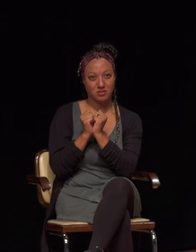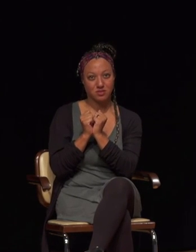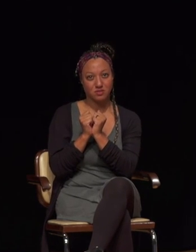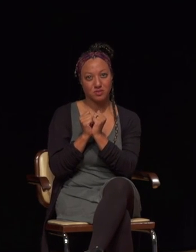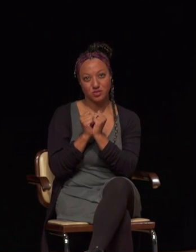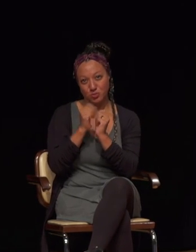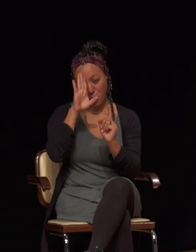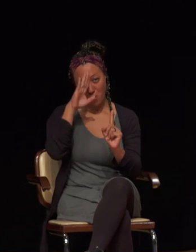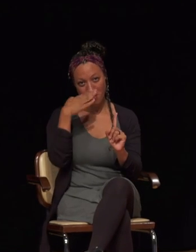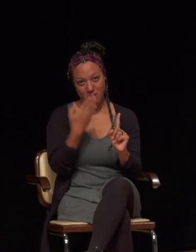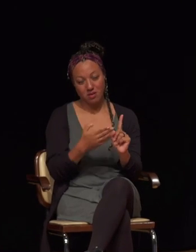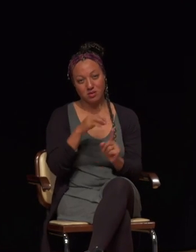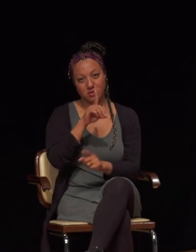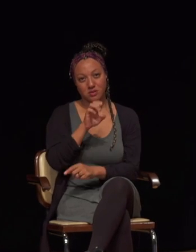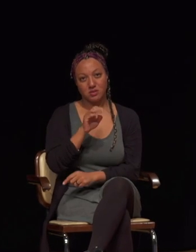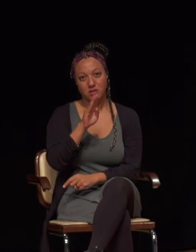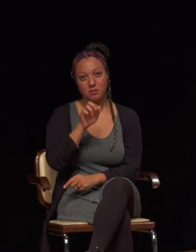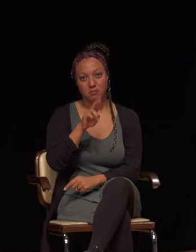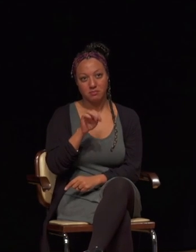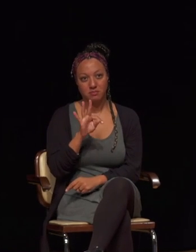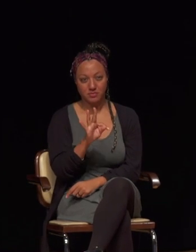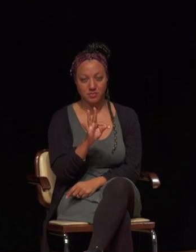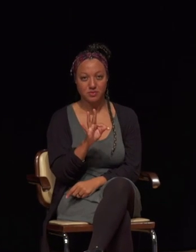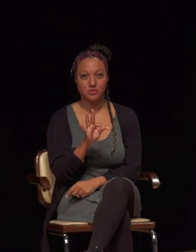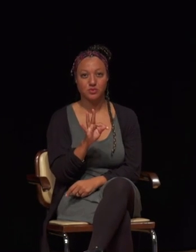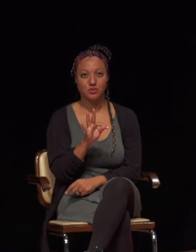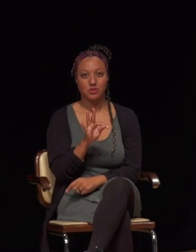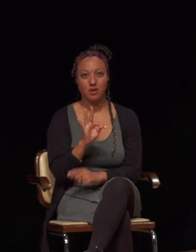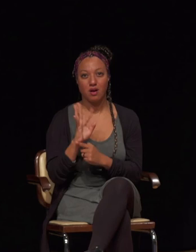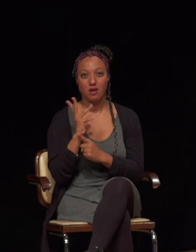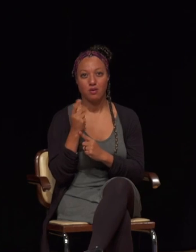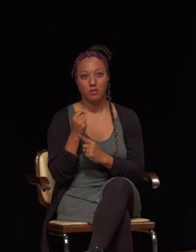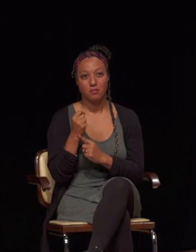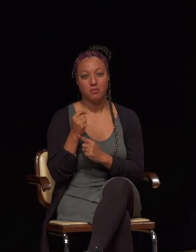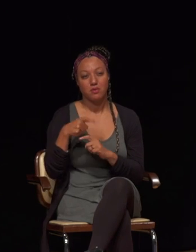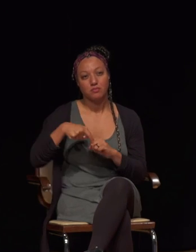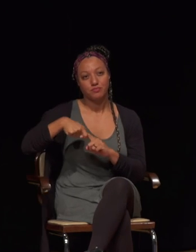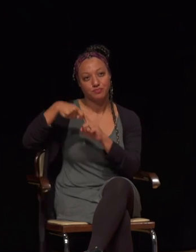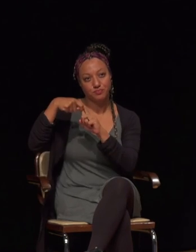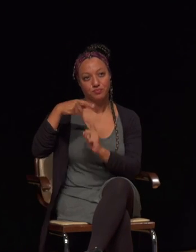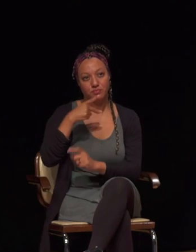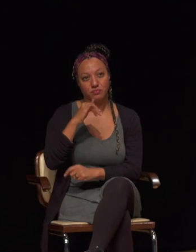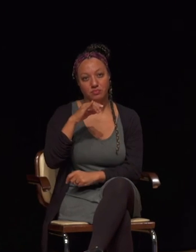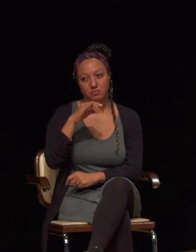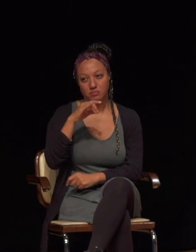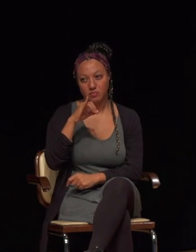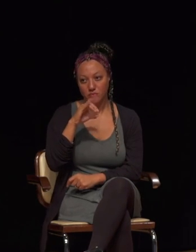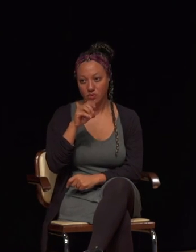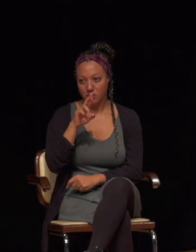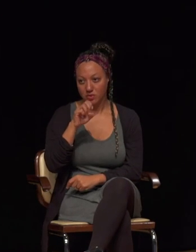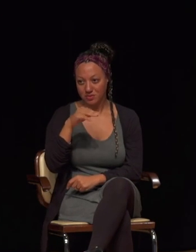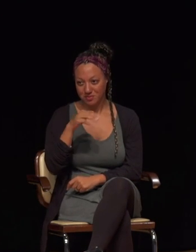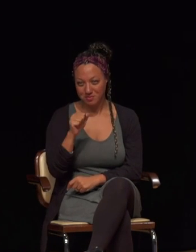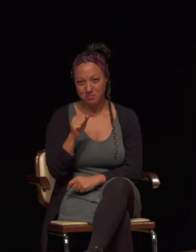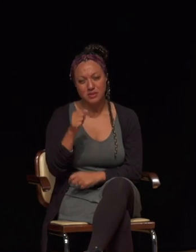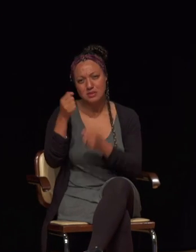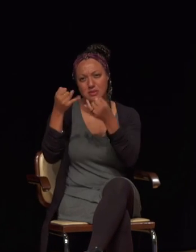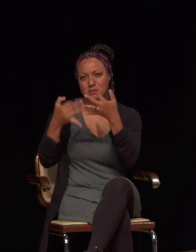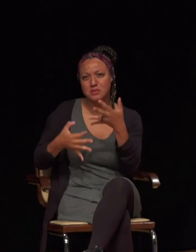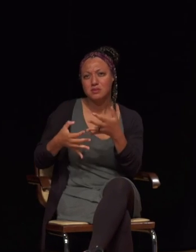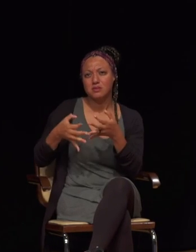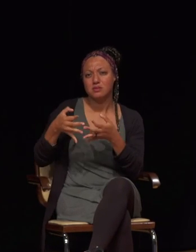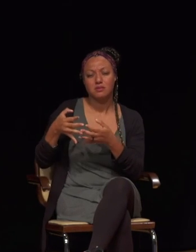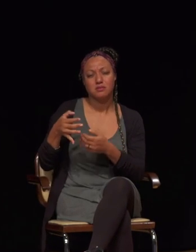homenagem ao debr né obra obra chamada Pindorama fale mais da justificativa dessa justificativa